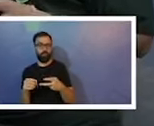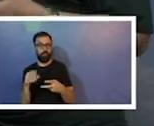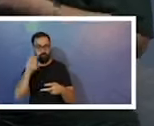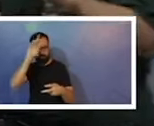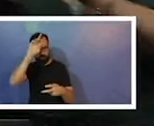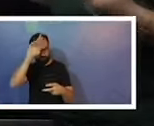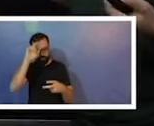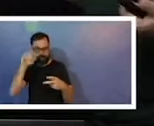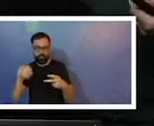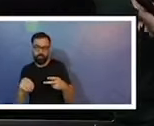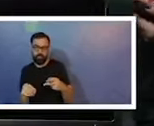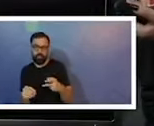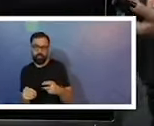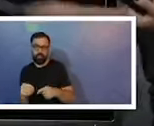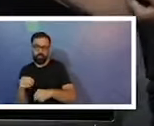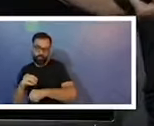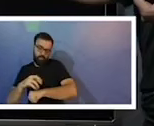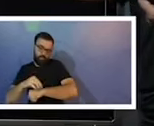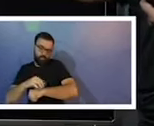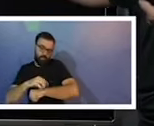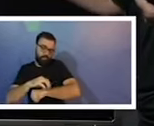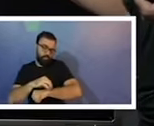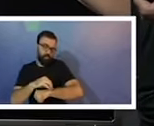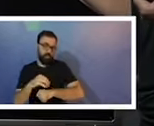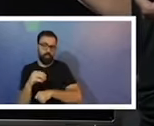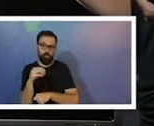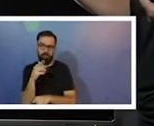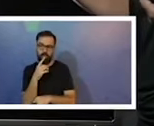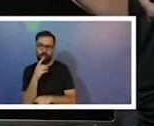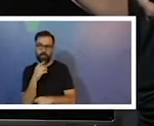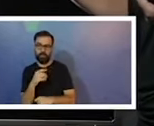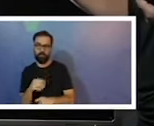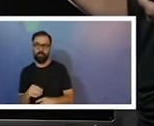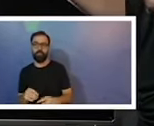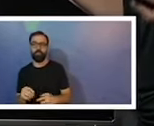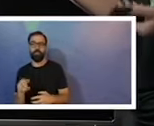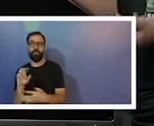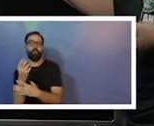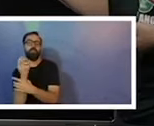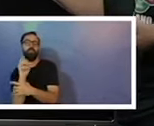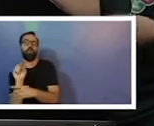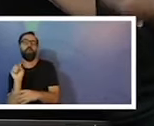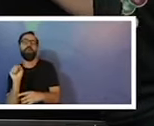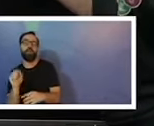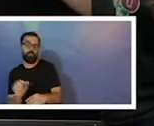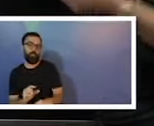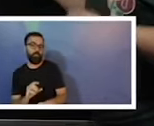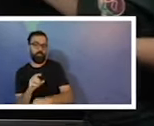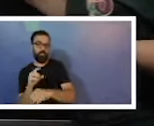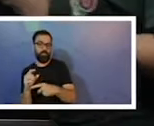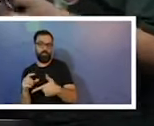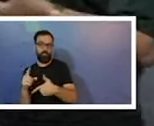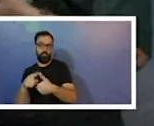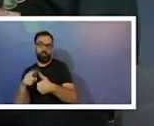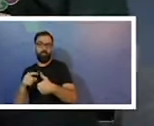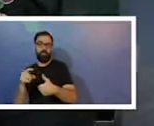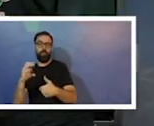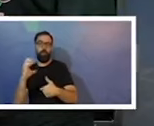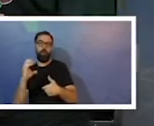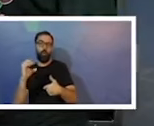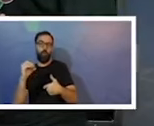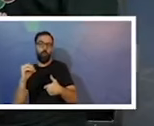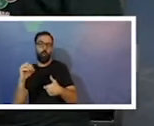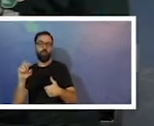alimentar. Quem é o vegetal entre esses seres? O vegetal é a couve, aquela que a mamãe faz em